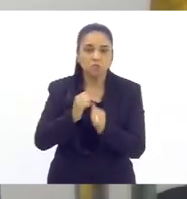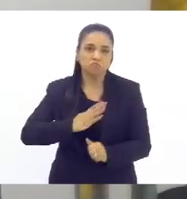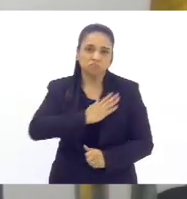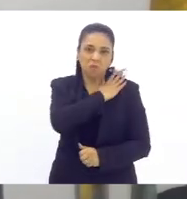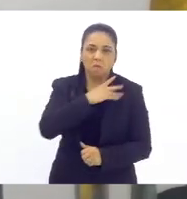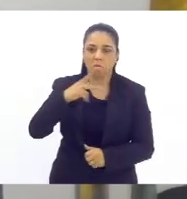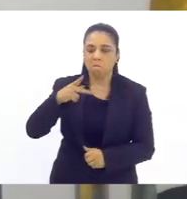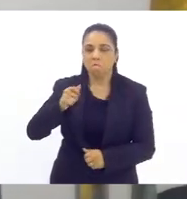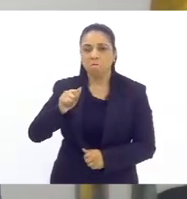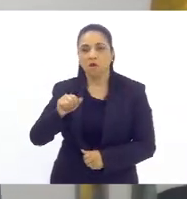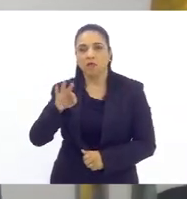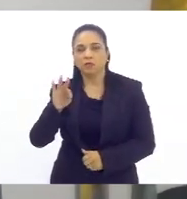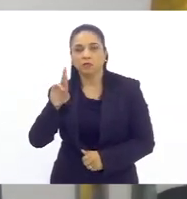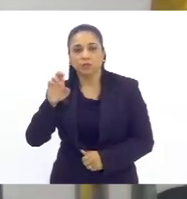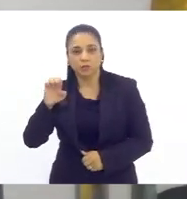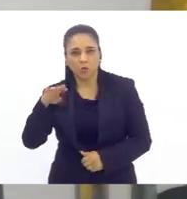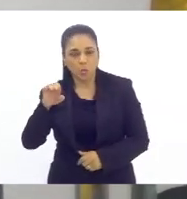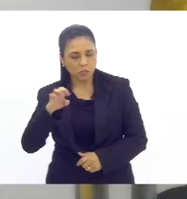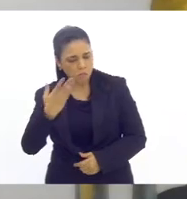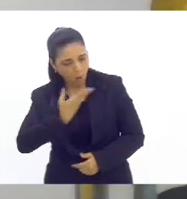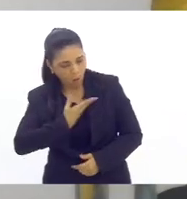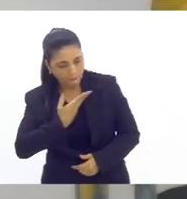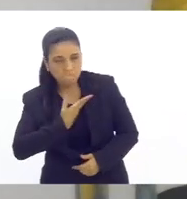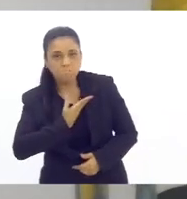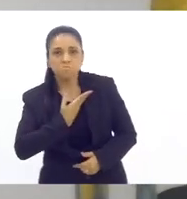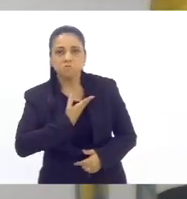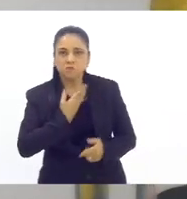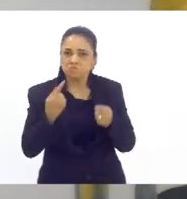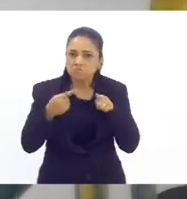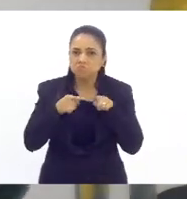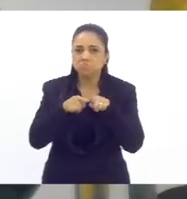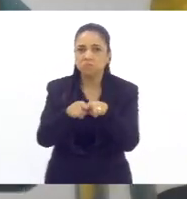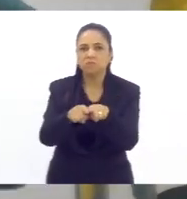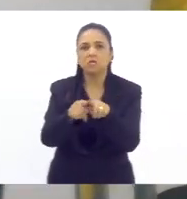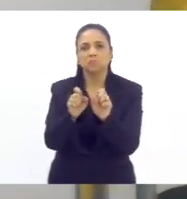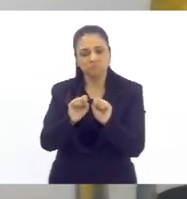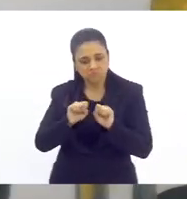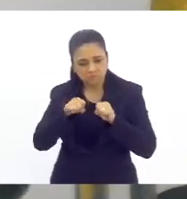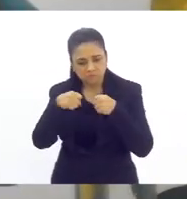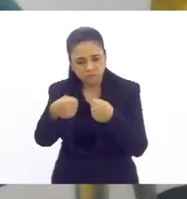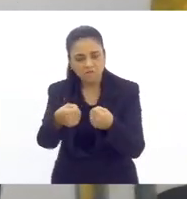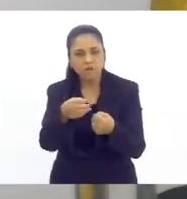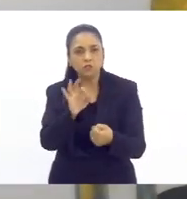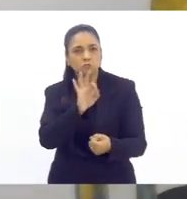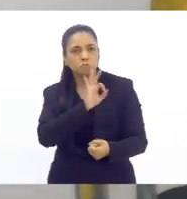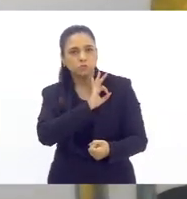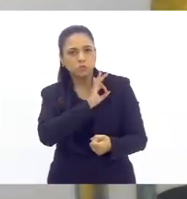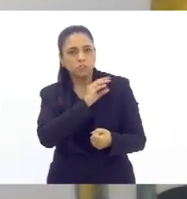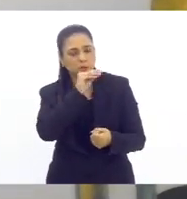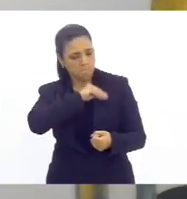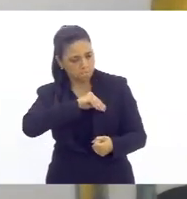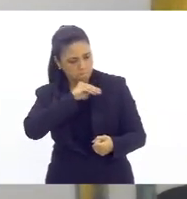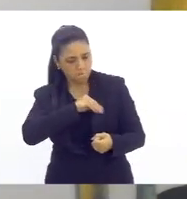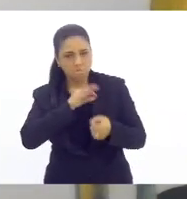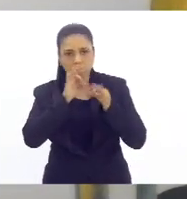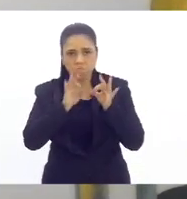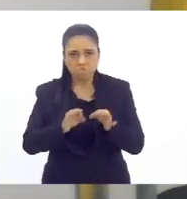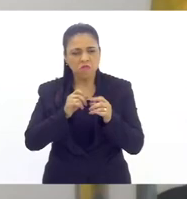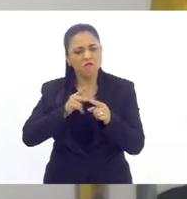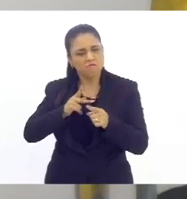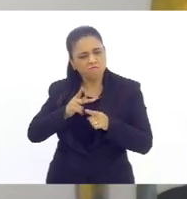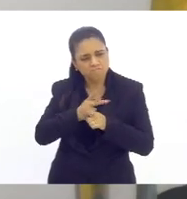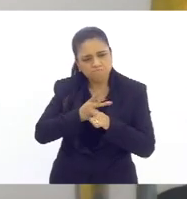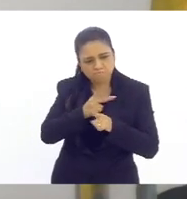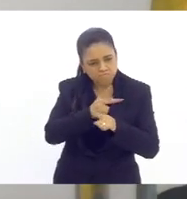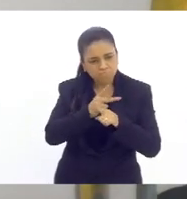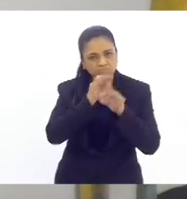meu companheiro a gente tem uma hora preço a gente defende uma polícia bem paga investigativa e